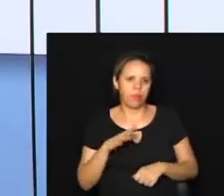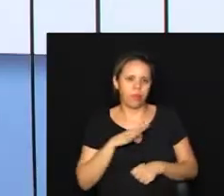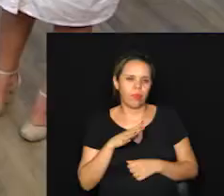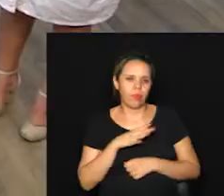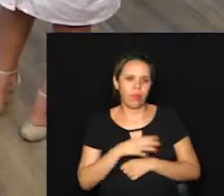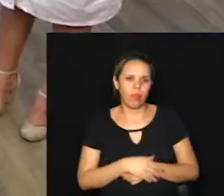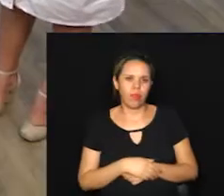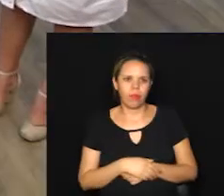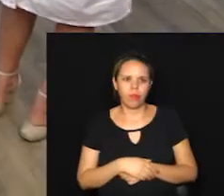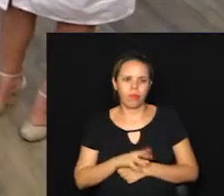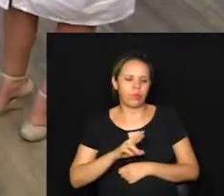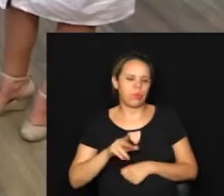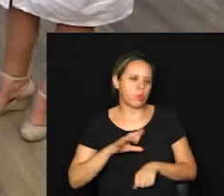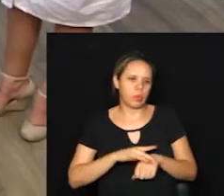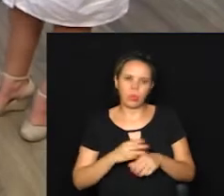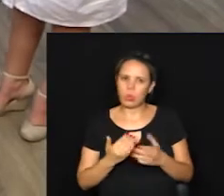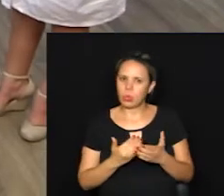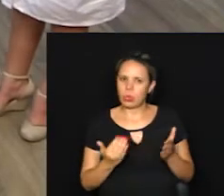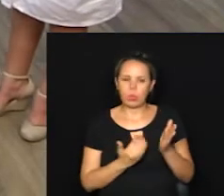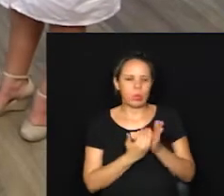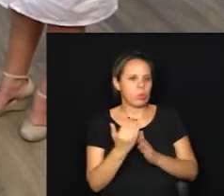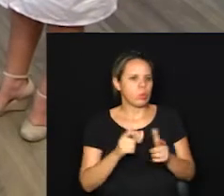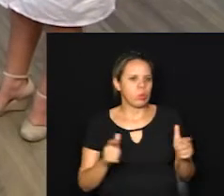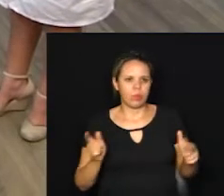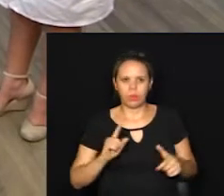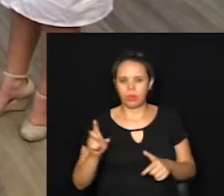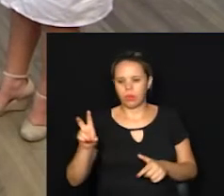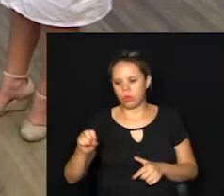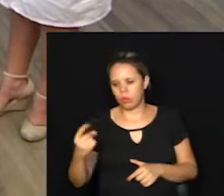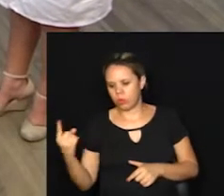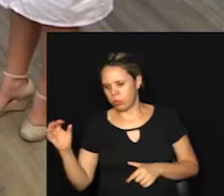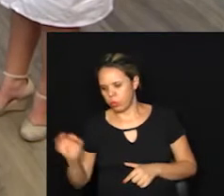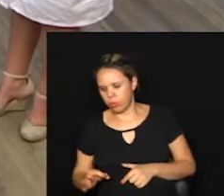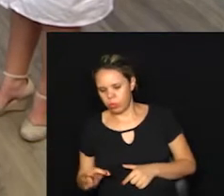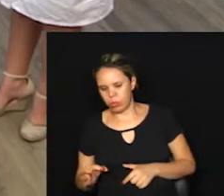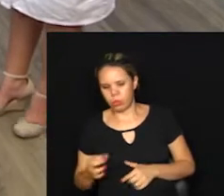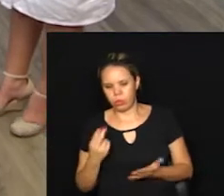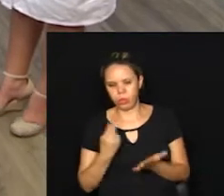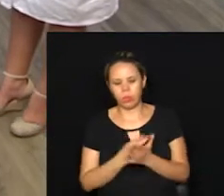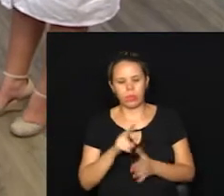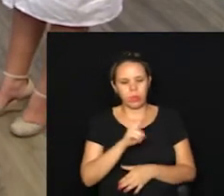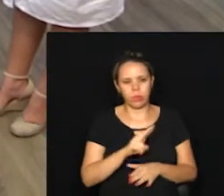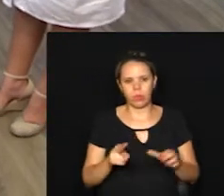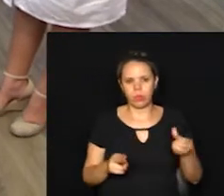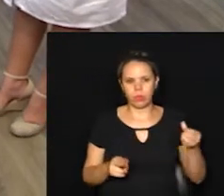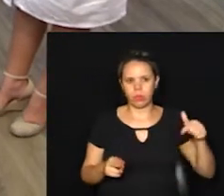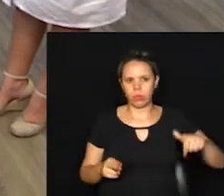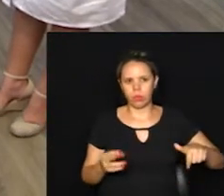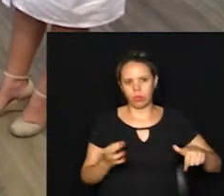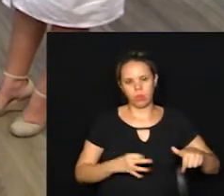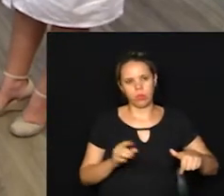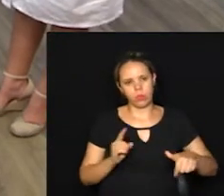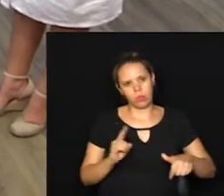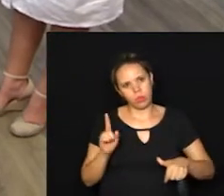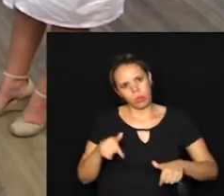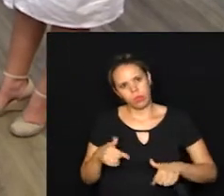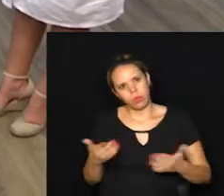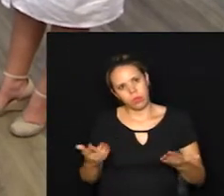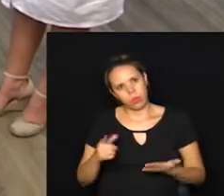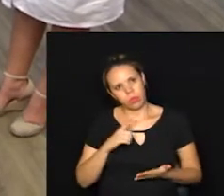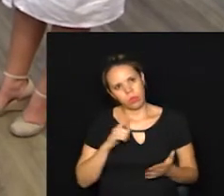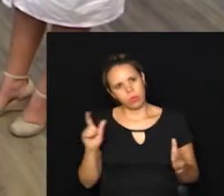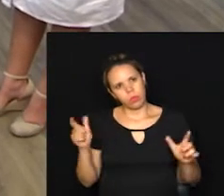cidade. Então não é que a doença ela está avançando, né, de 51% dos leitos ocupados para 67%. É que agora teve